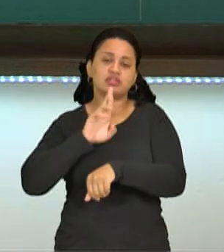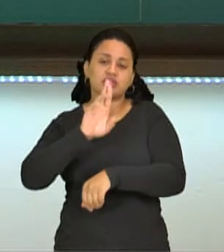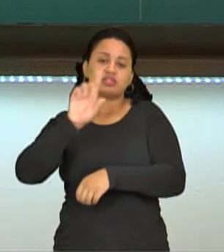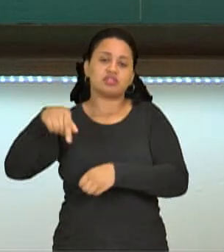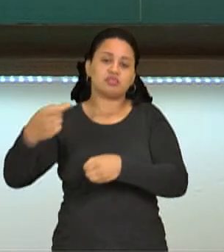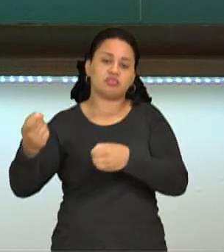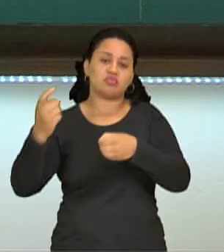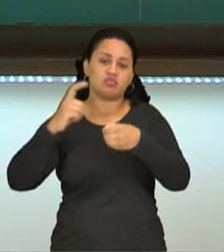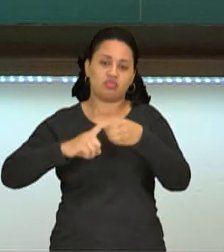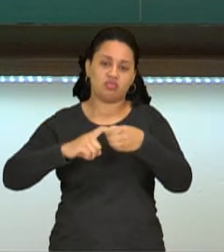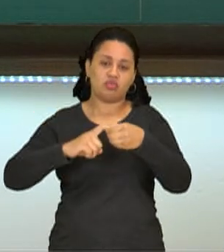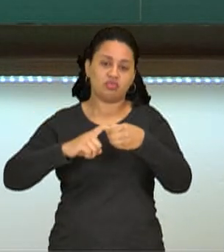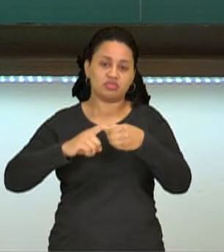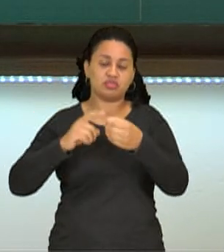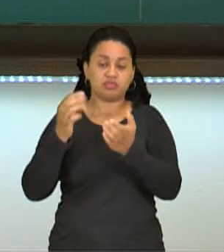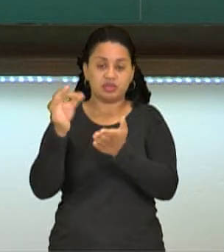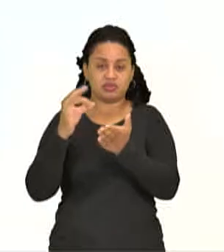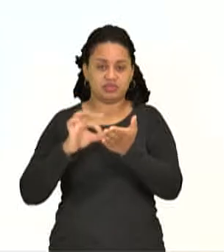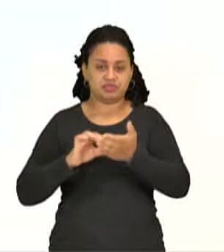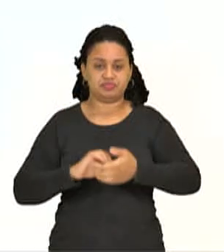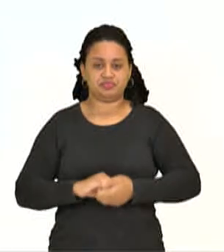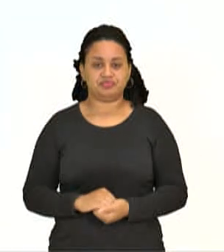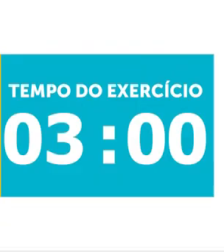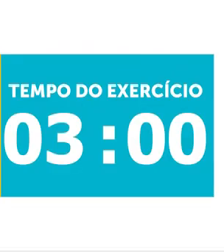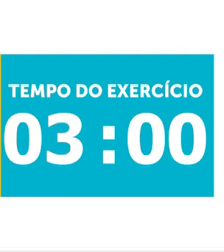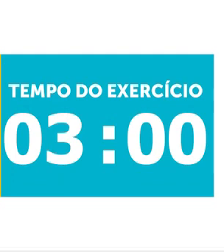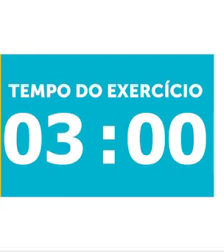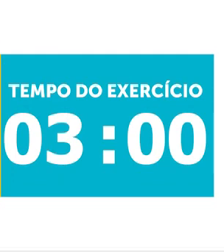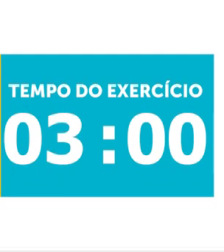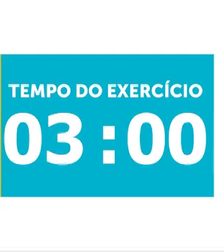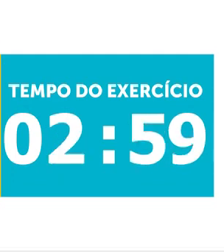resolverem e já voltamos a conferir os resultados.